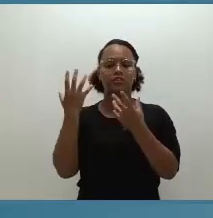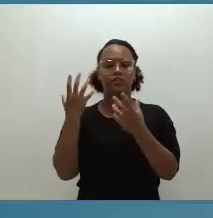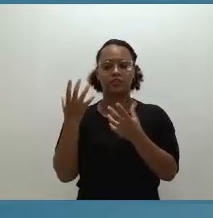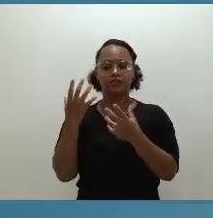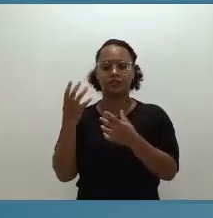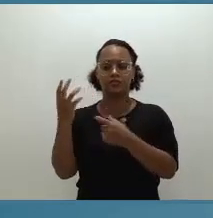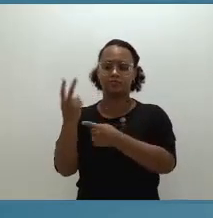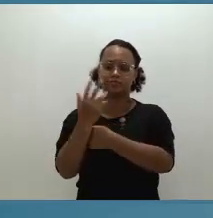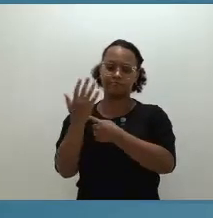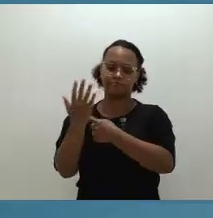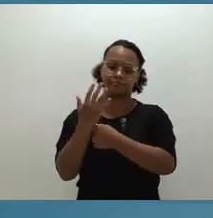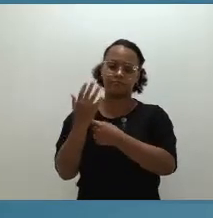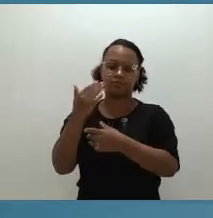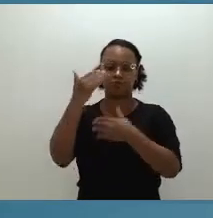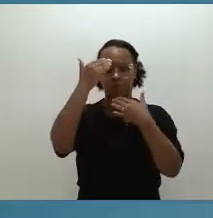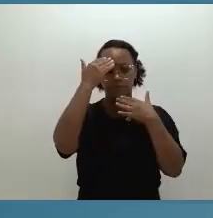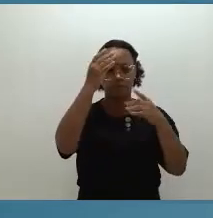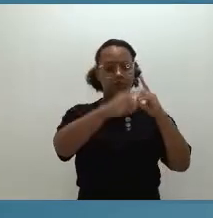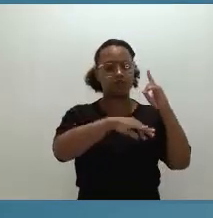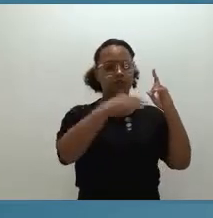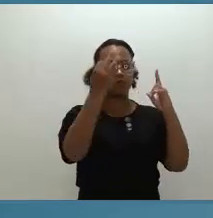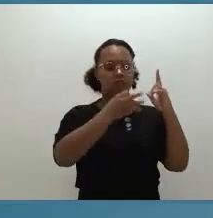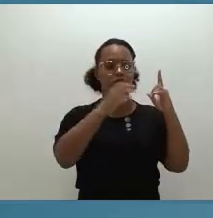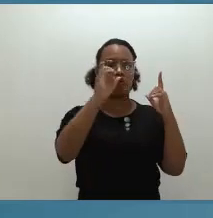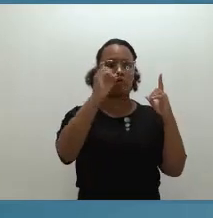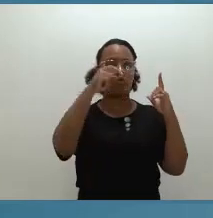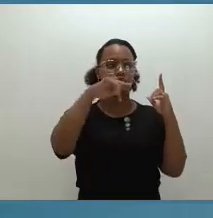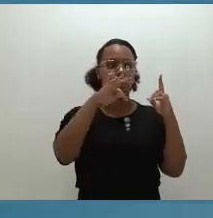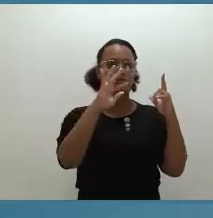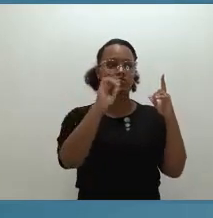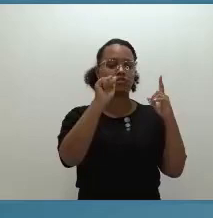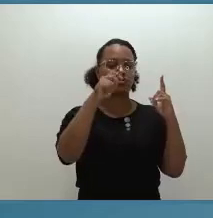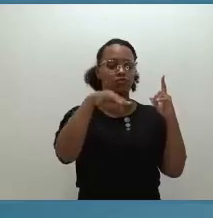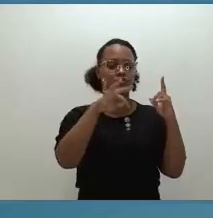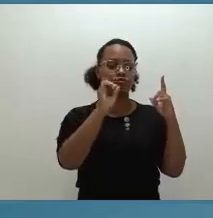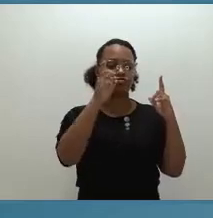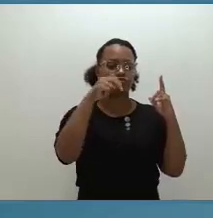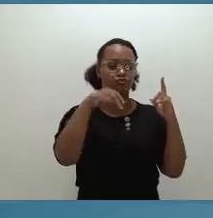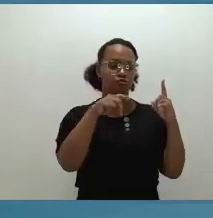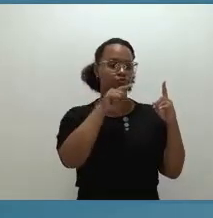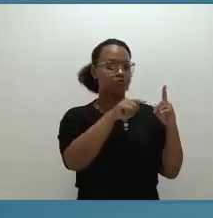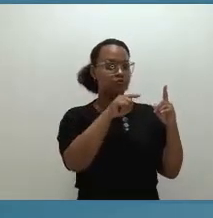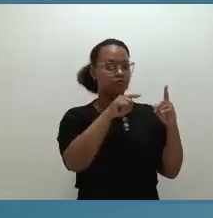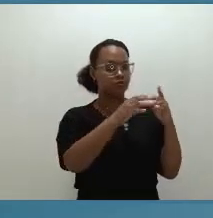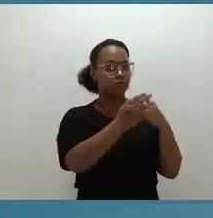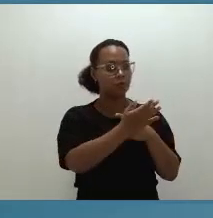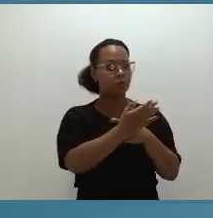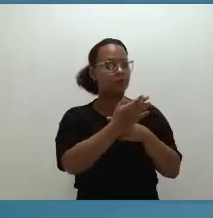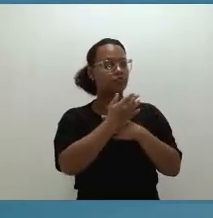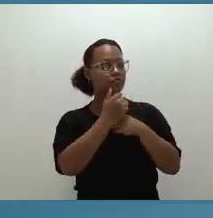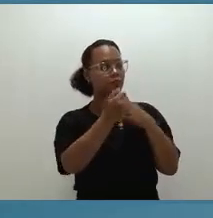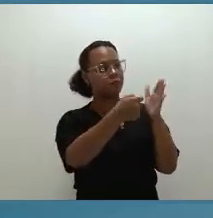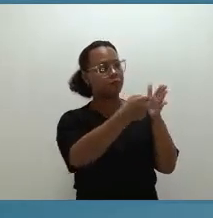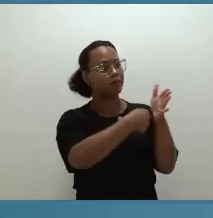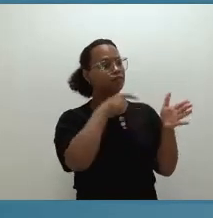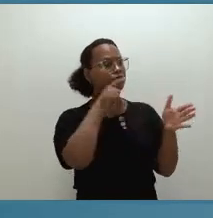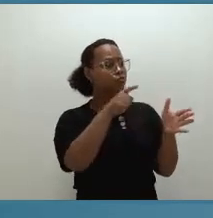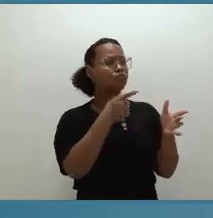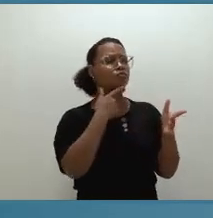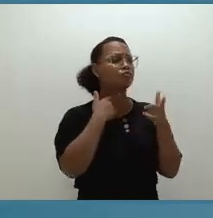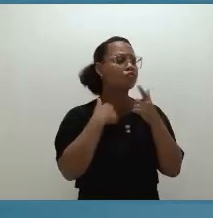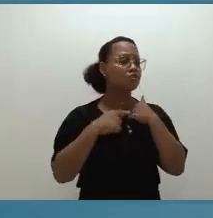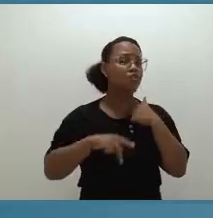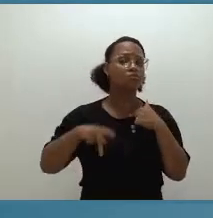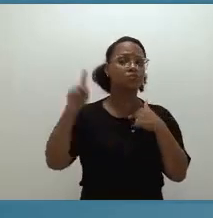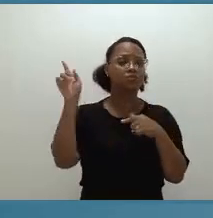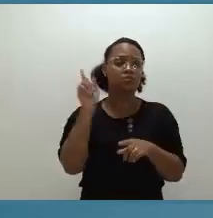Obrigada, desembargador Constantino. O senhor foi que me perguntou um dia, como quer ser presidente, Nazaré? Eu